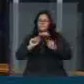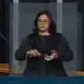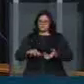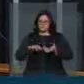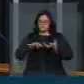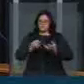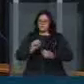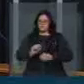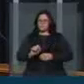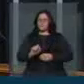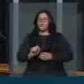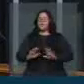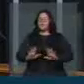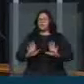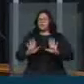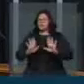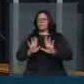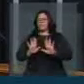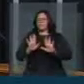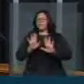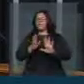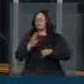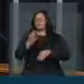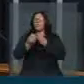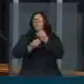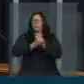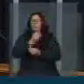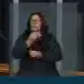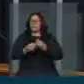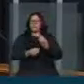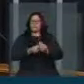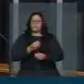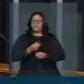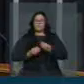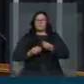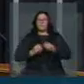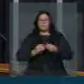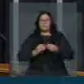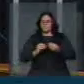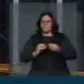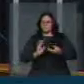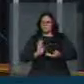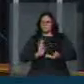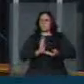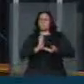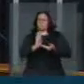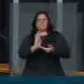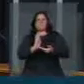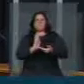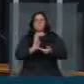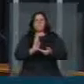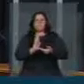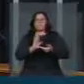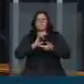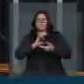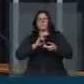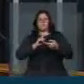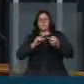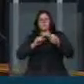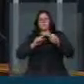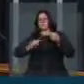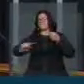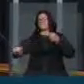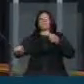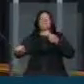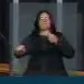É quão, quão esta casa está dissociada da realidade